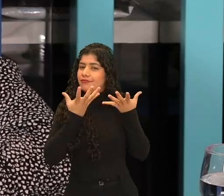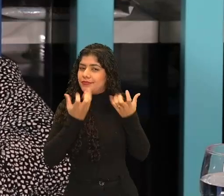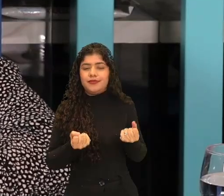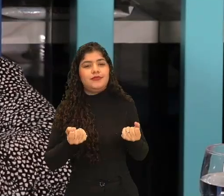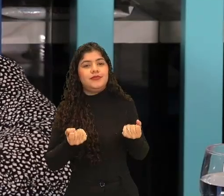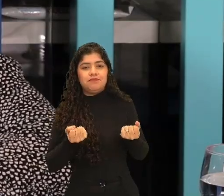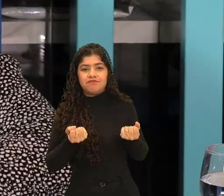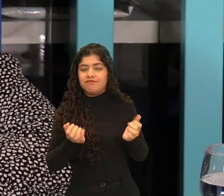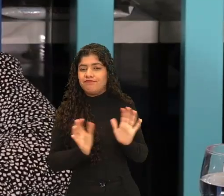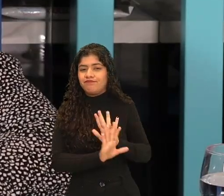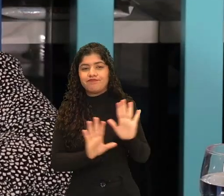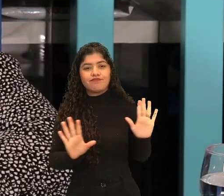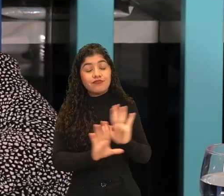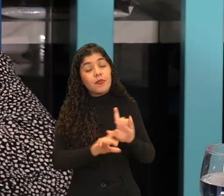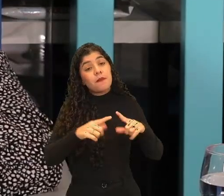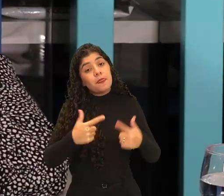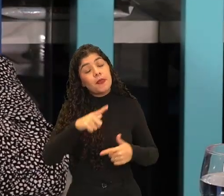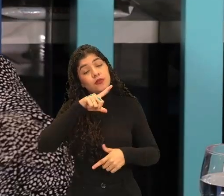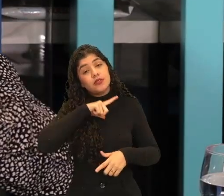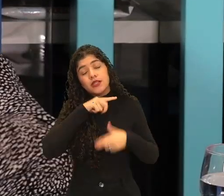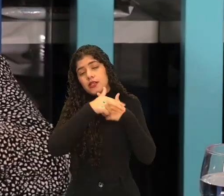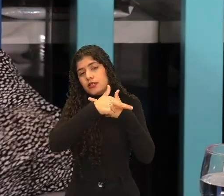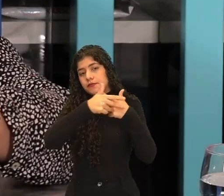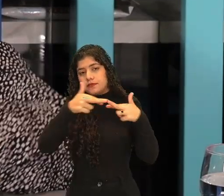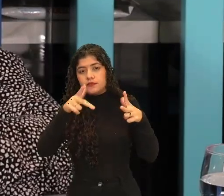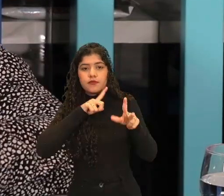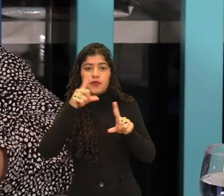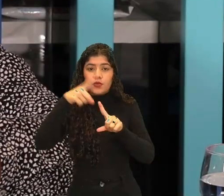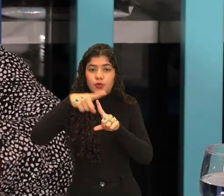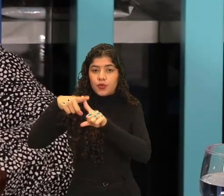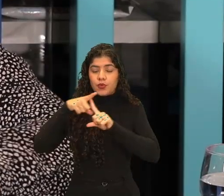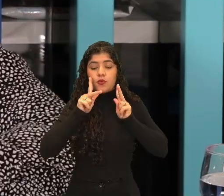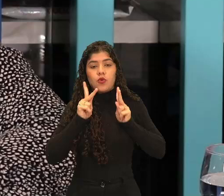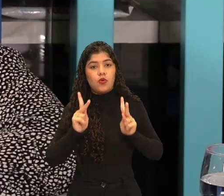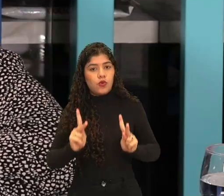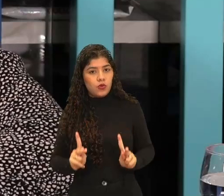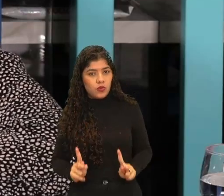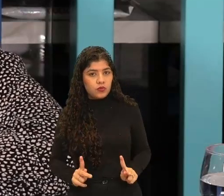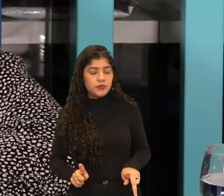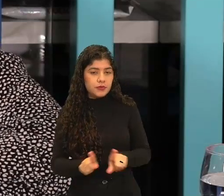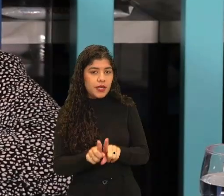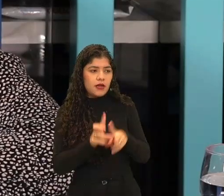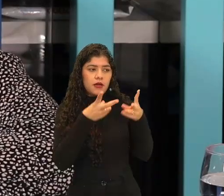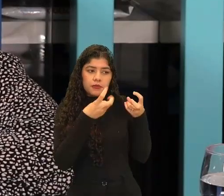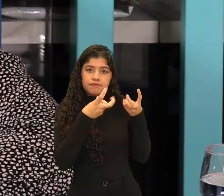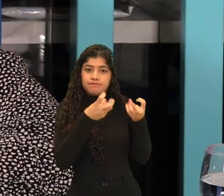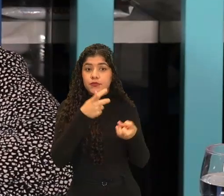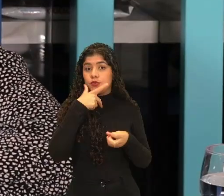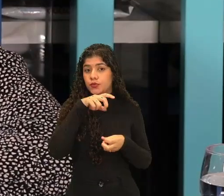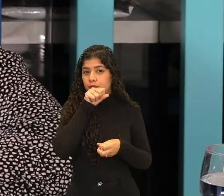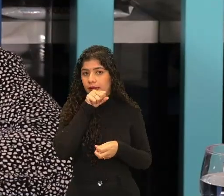daquele diagnóstico. Então, existem vários comportamentos que a gente percebe e observa, né, dos